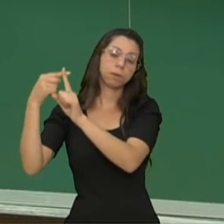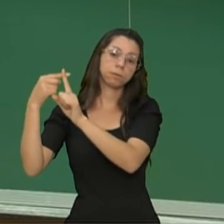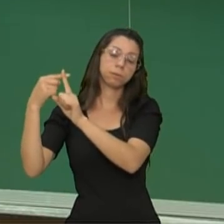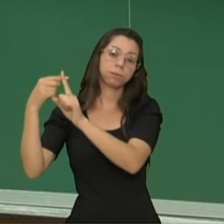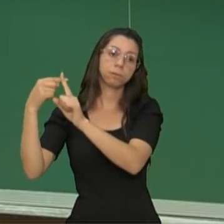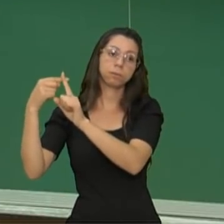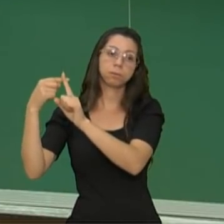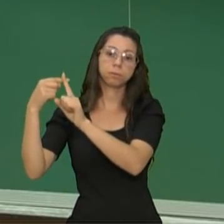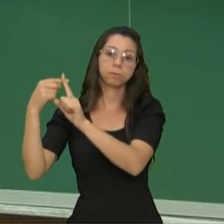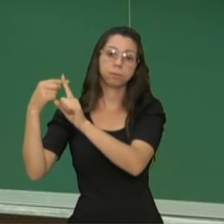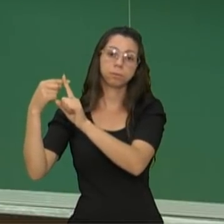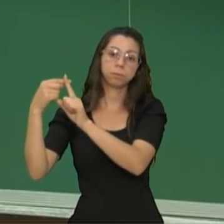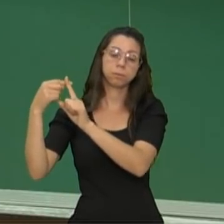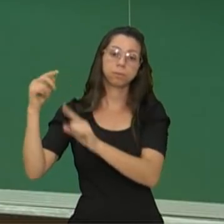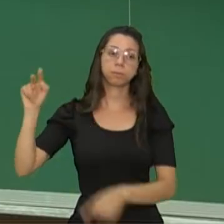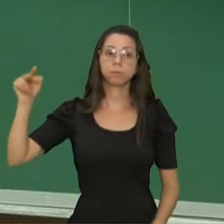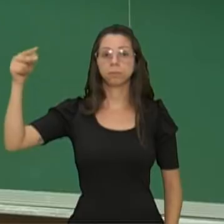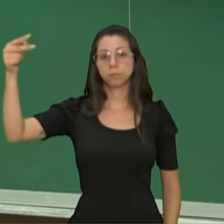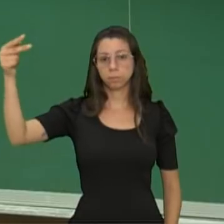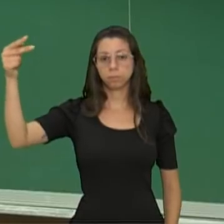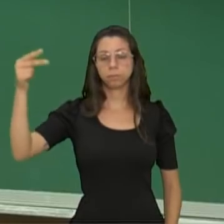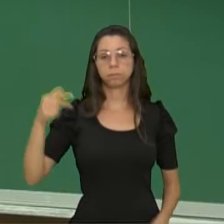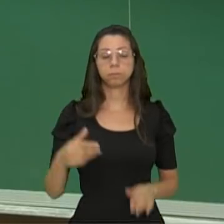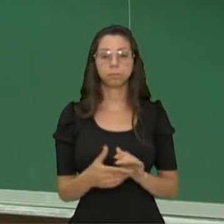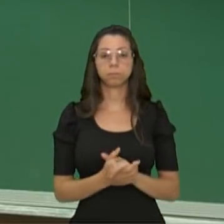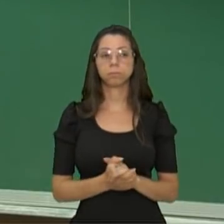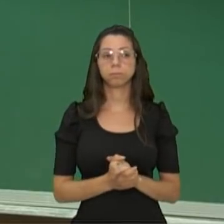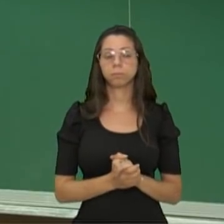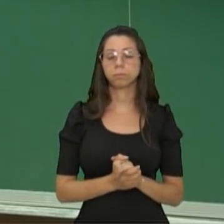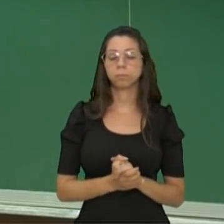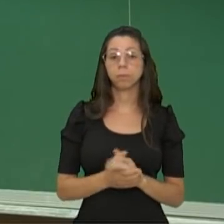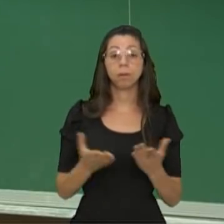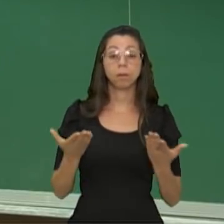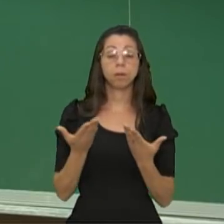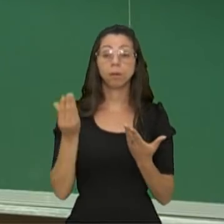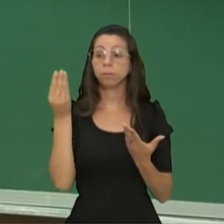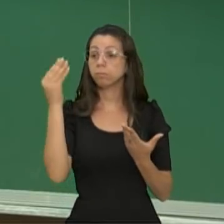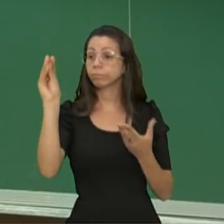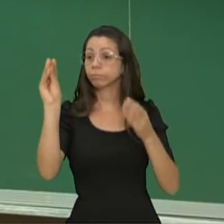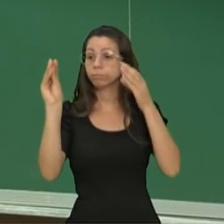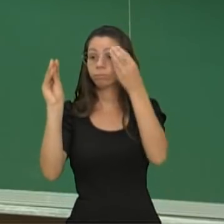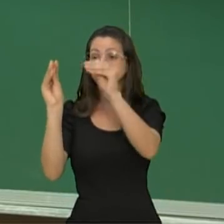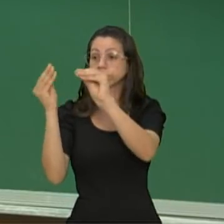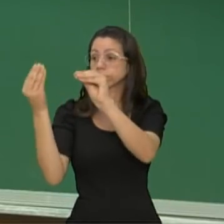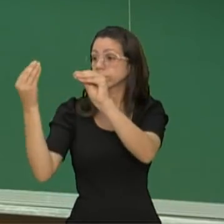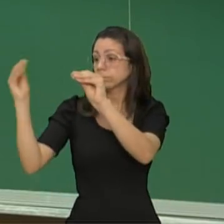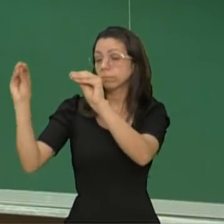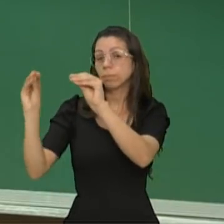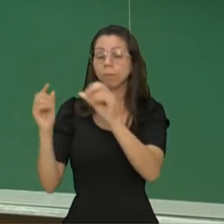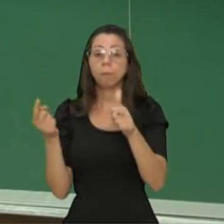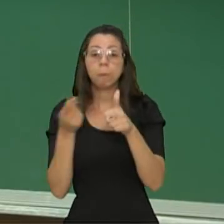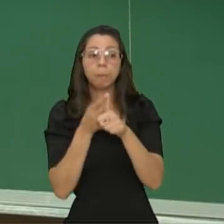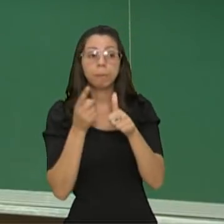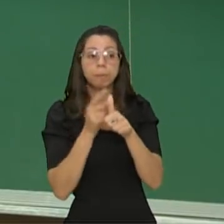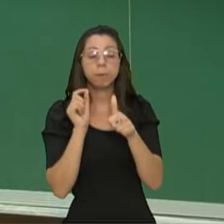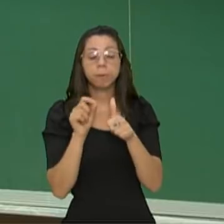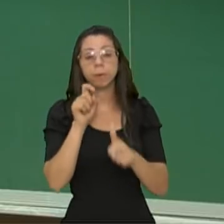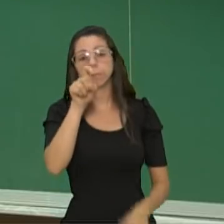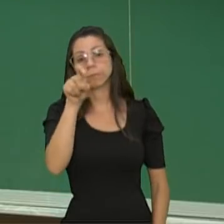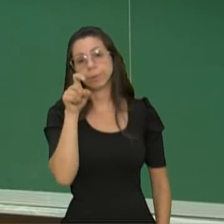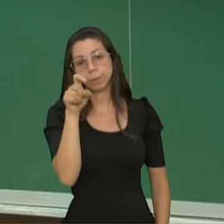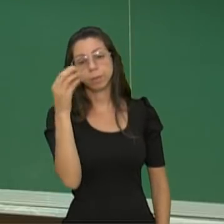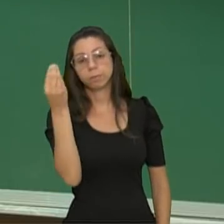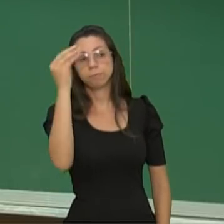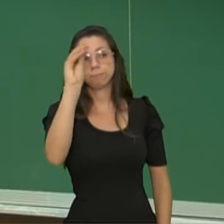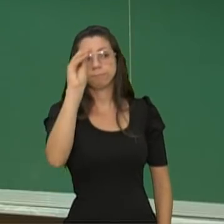segundo termo ao quadrado. E agora eu só completo. Quem é o primeiro termo? É x. Então, vou colocar x